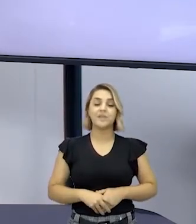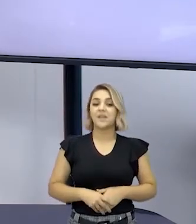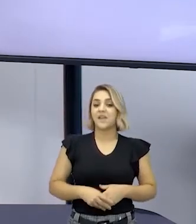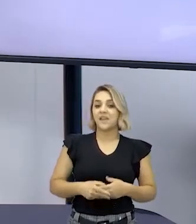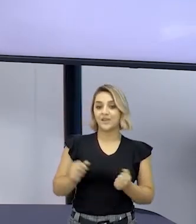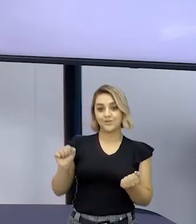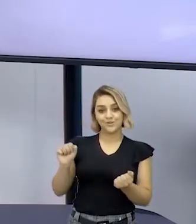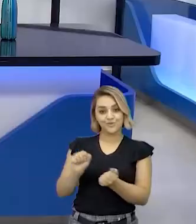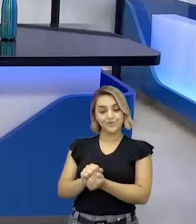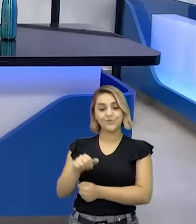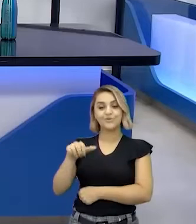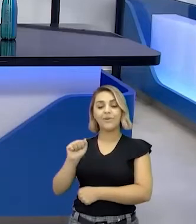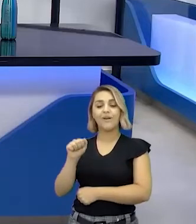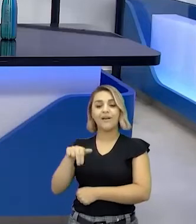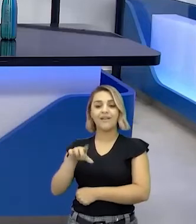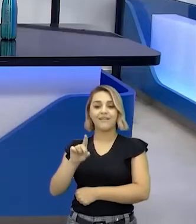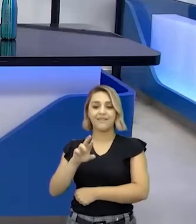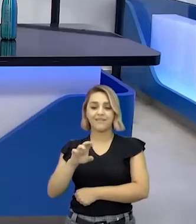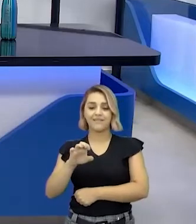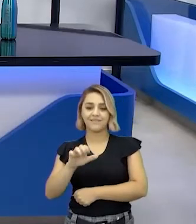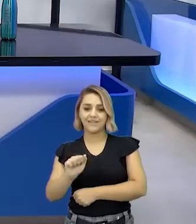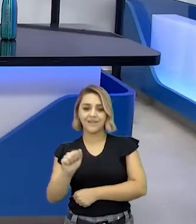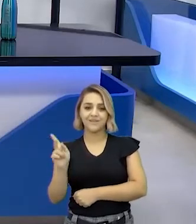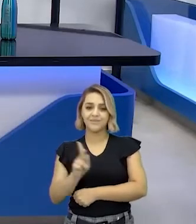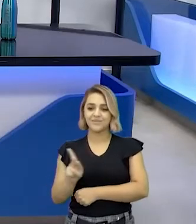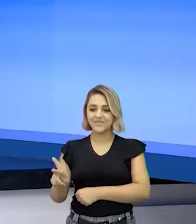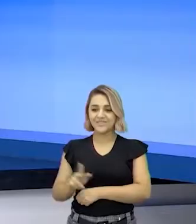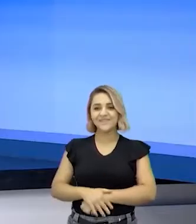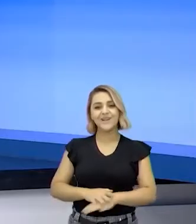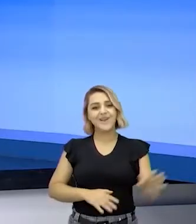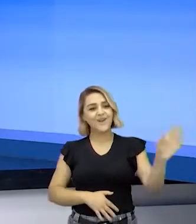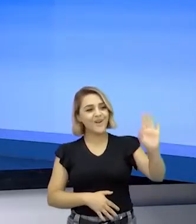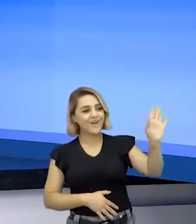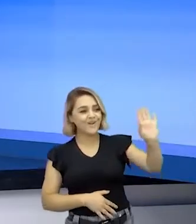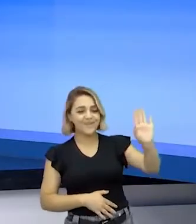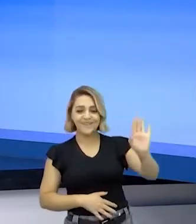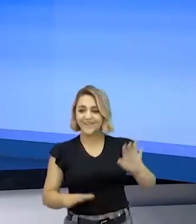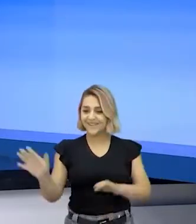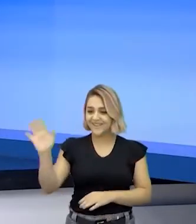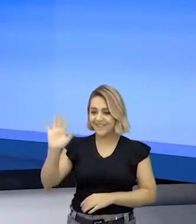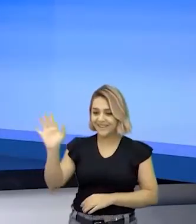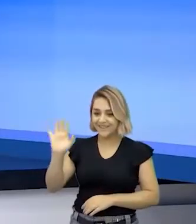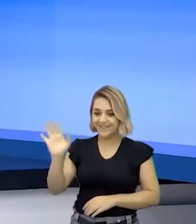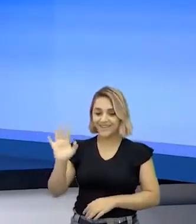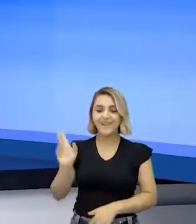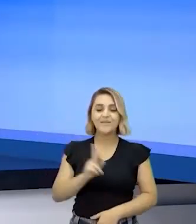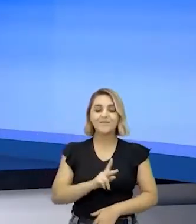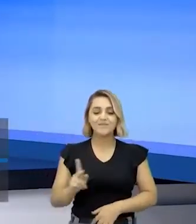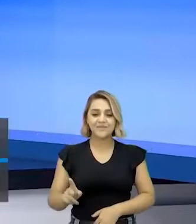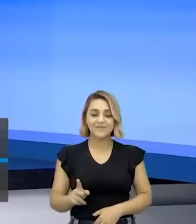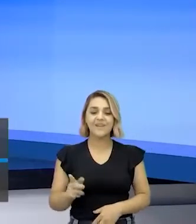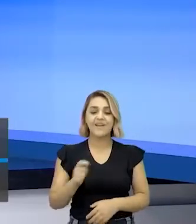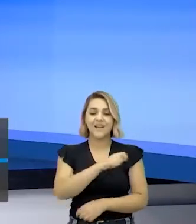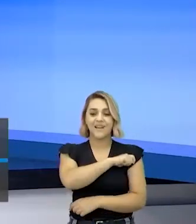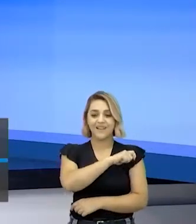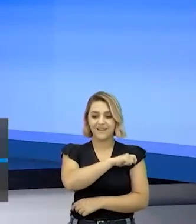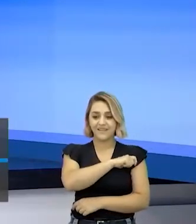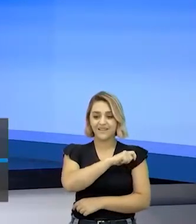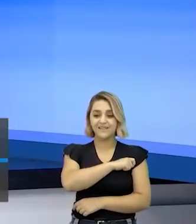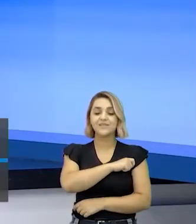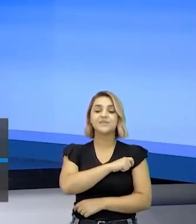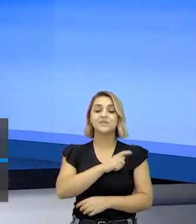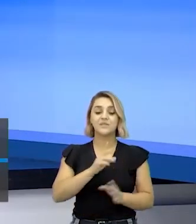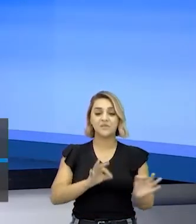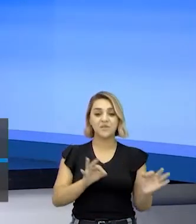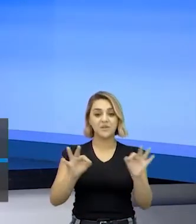companheira Andreia. Olá, Elaine. Olá, professores e alunos da segunda série. Vou acompanhar a Elaine aqui mais uma